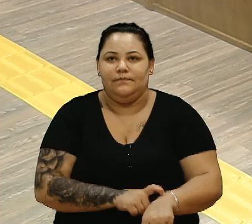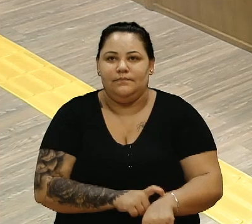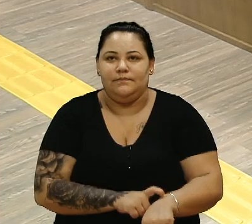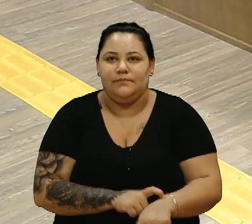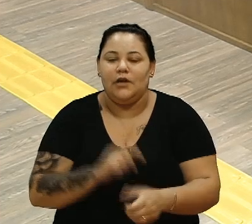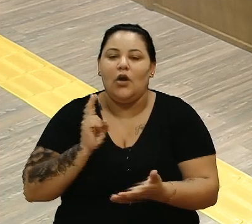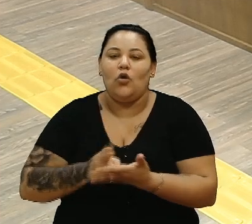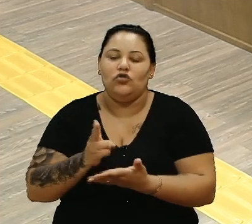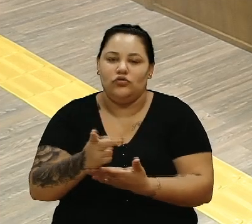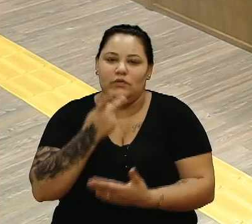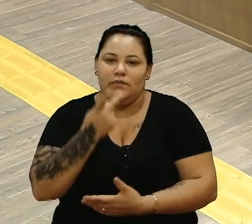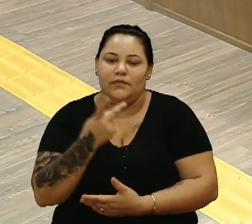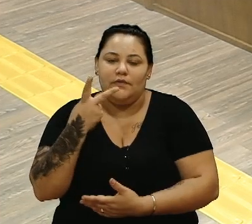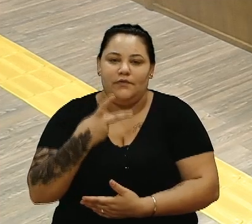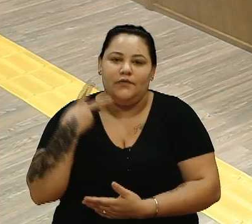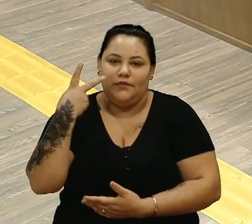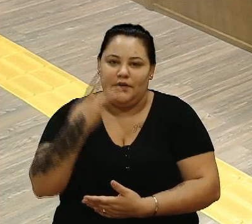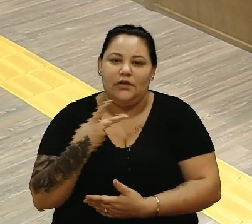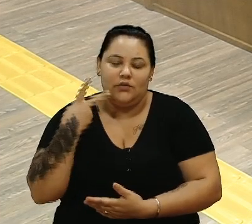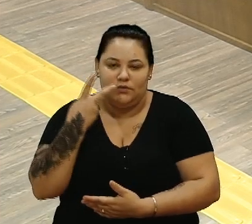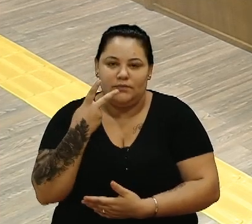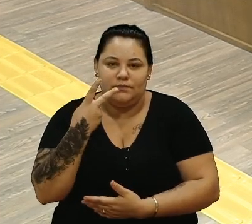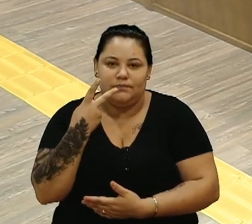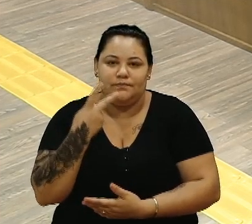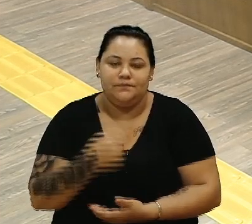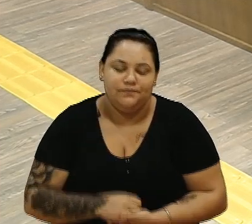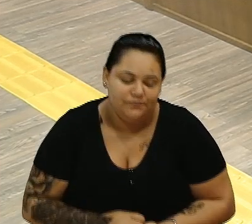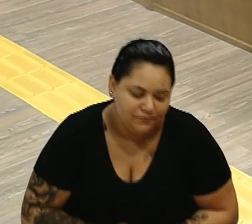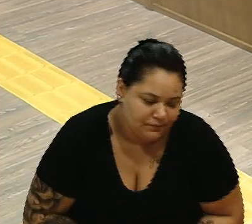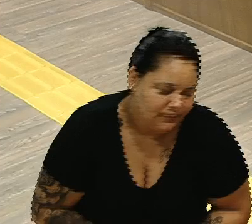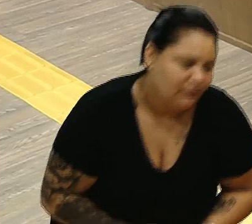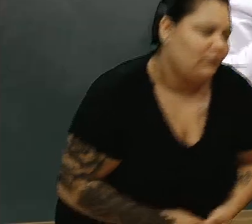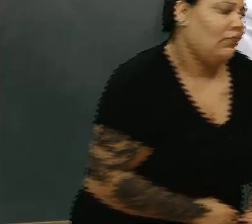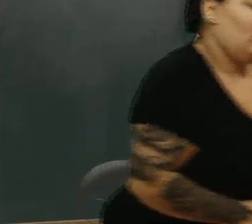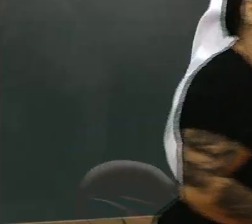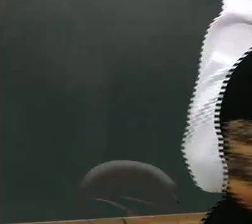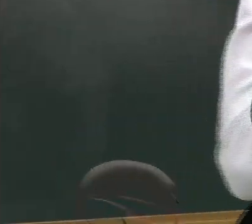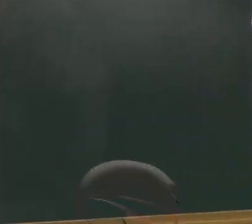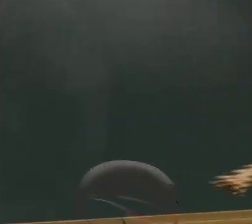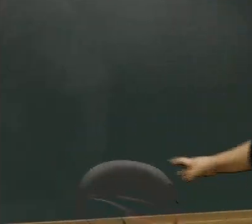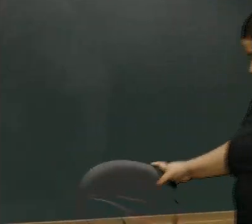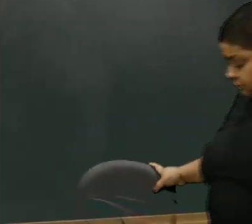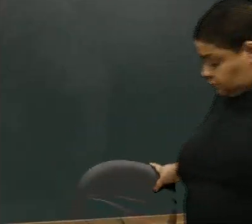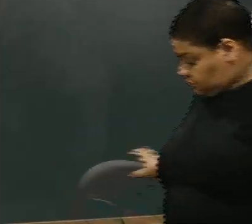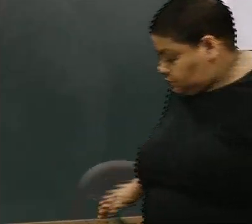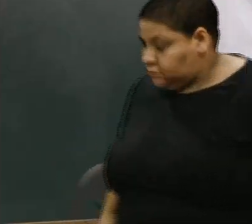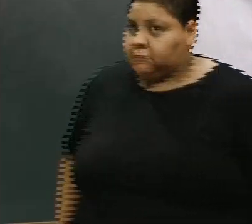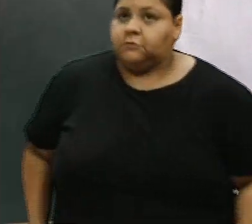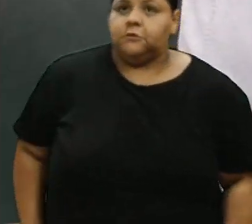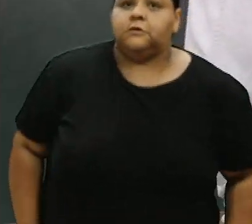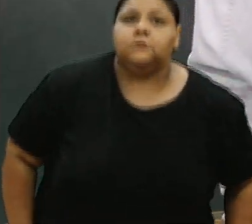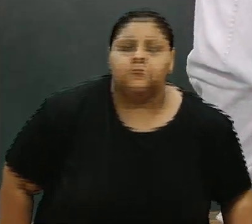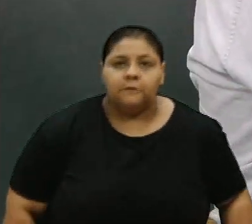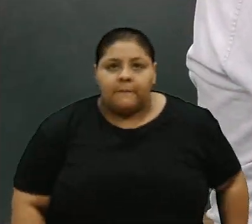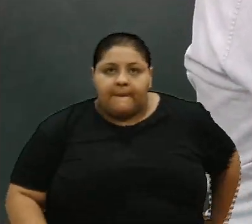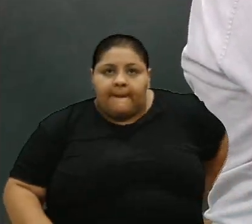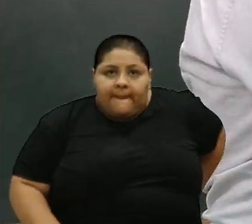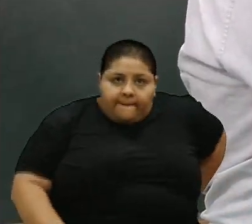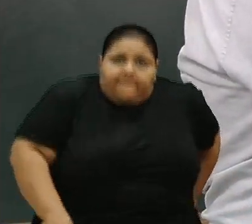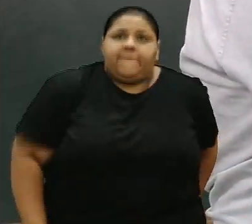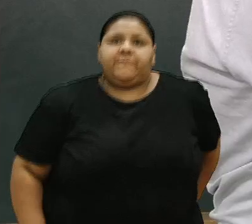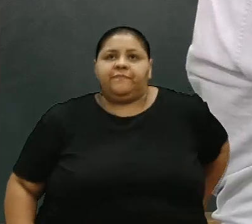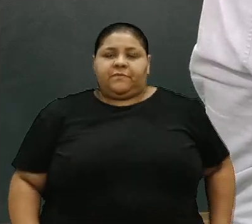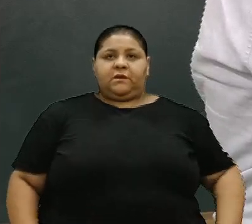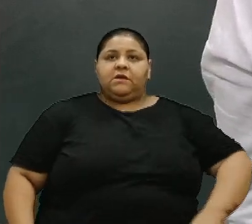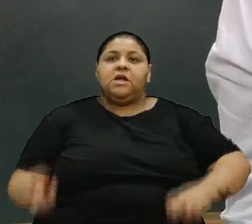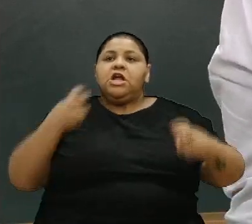Segue com a palavra, vereador Cláudio Libardi. E para reforçar, meu partido foi perseguido, torturado, morto pela ditadura. Não é o grito de vocês que